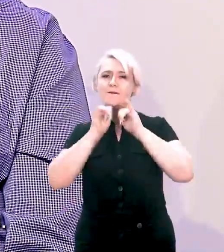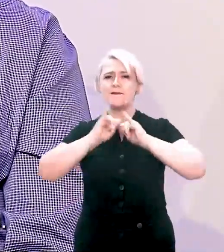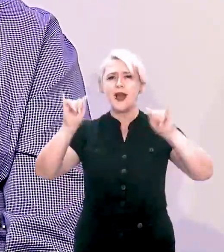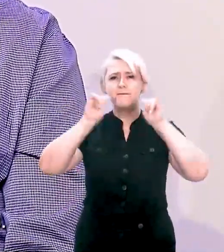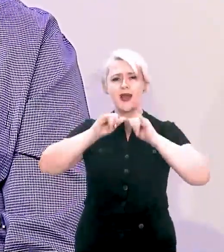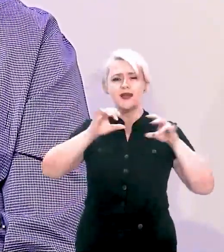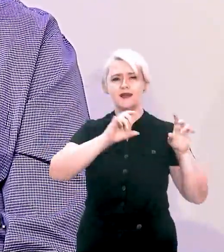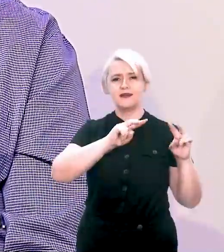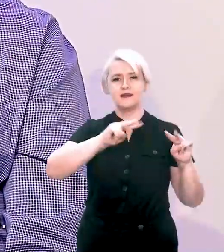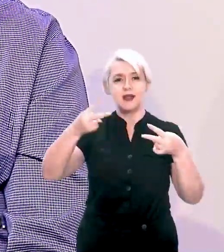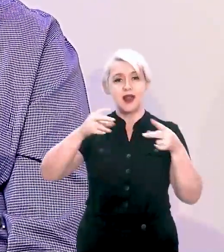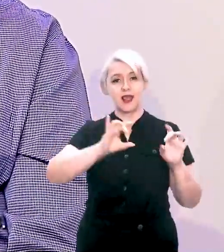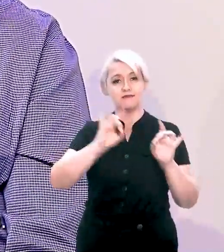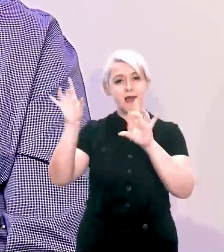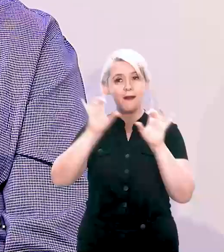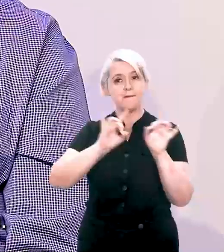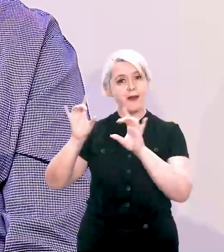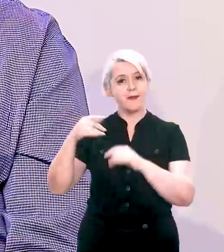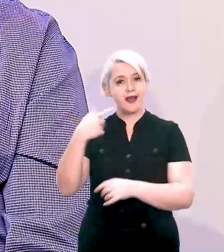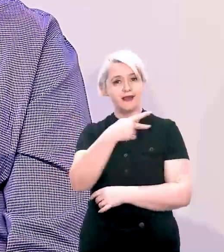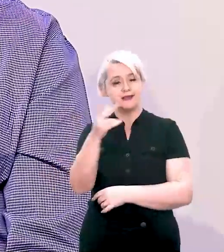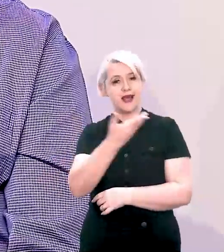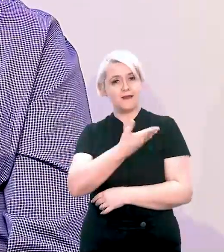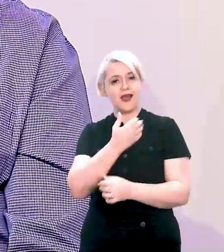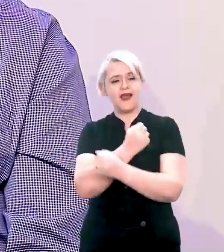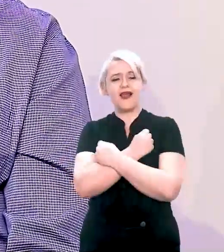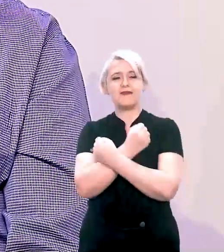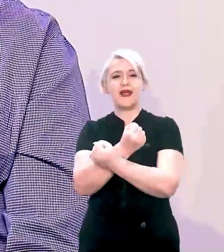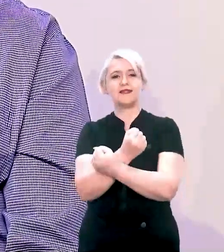divulgue e compartilhe com seus amigos. Grande